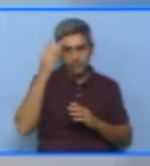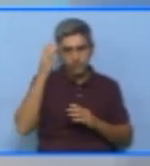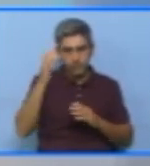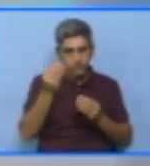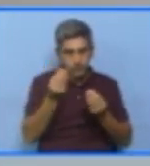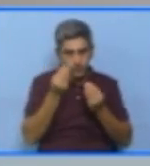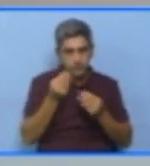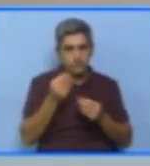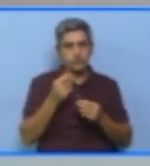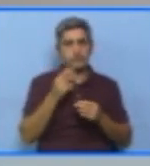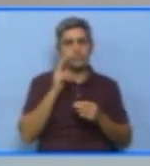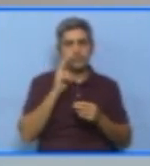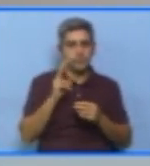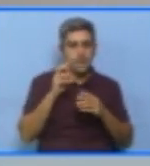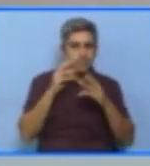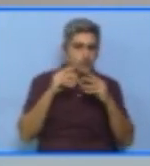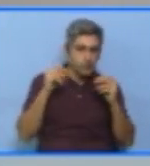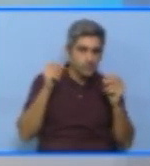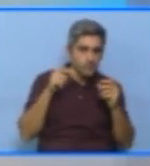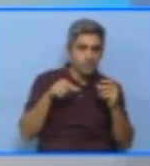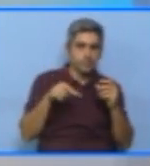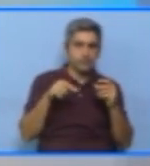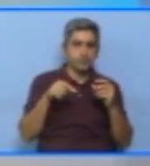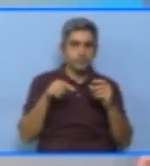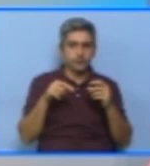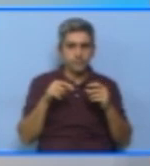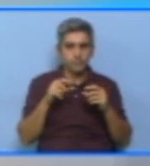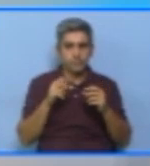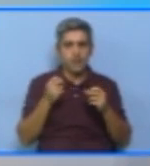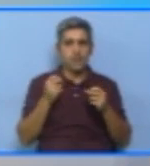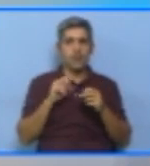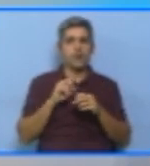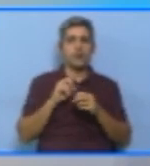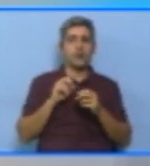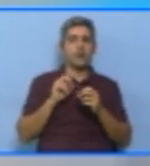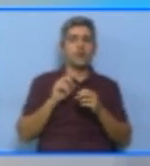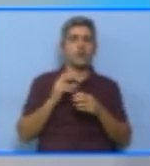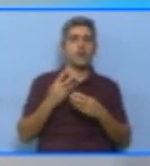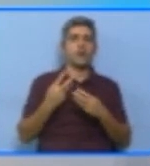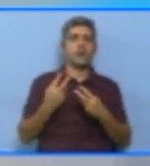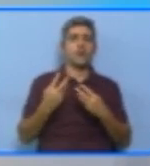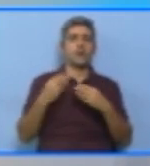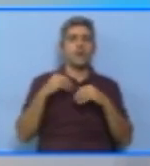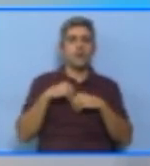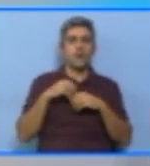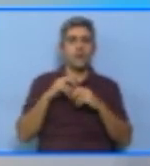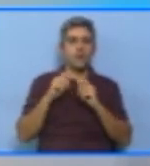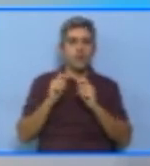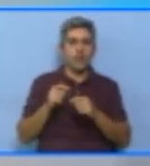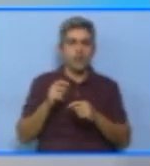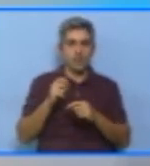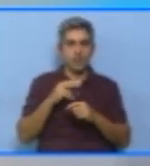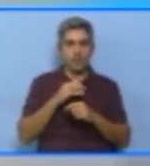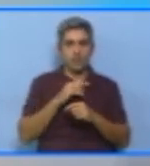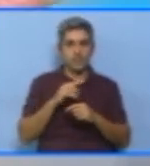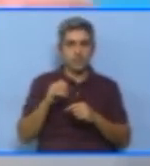teológico, olhar para o mistério da encarnação, como Paulo o apresenta, dentro